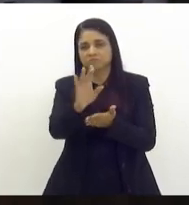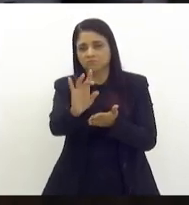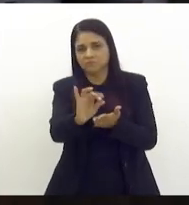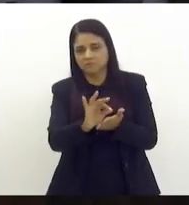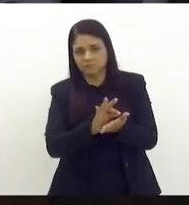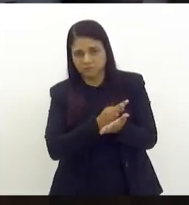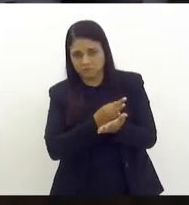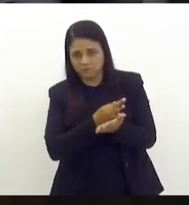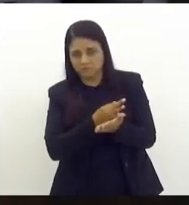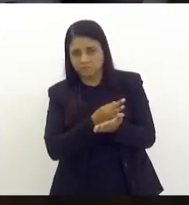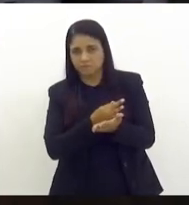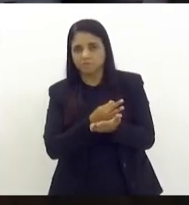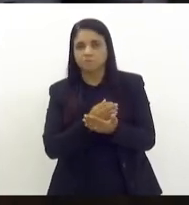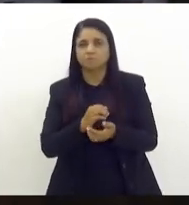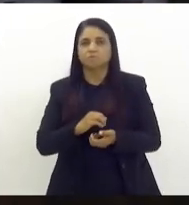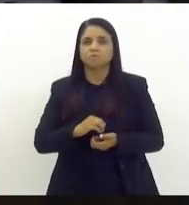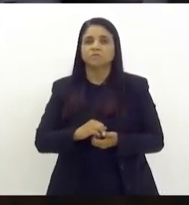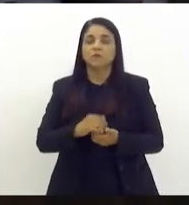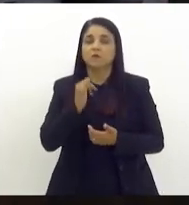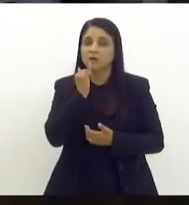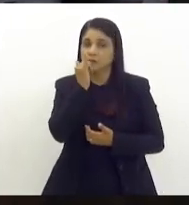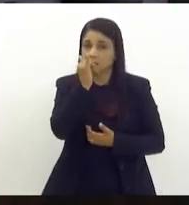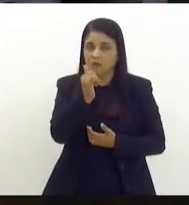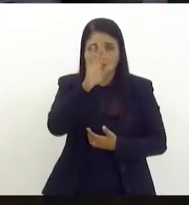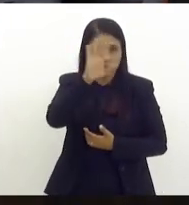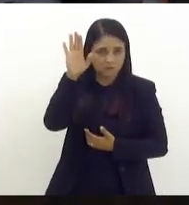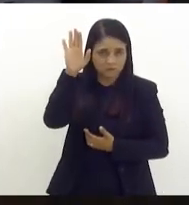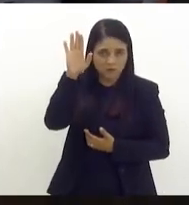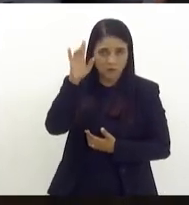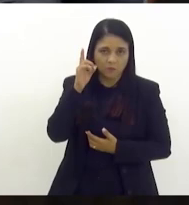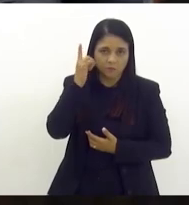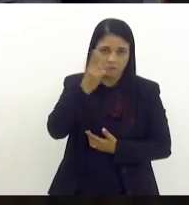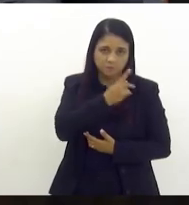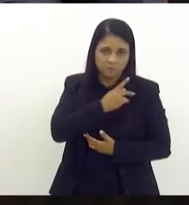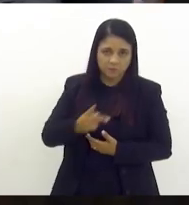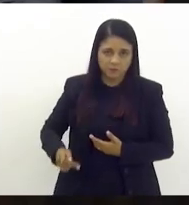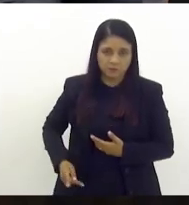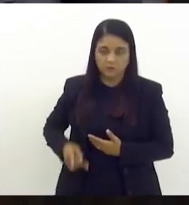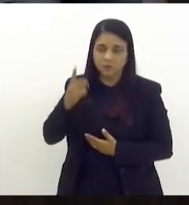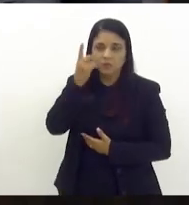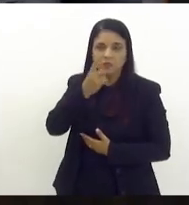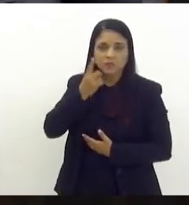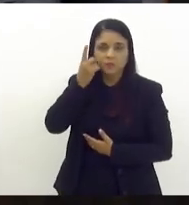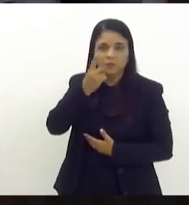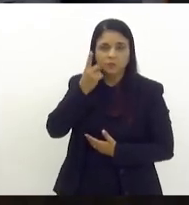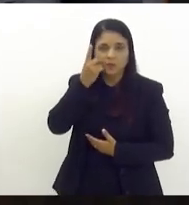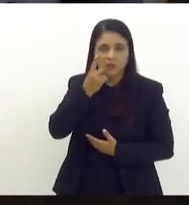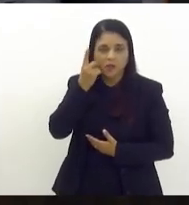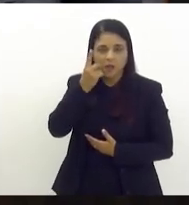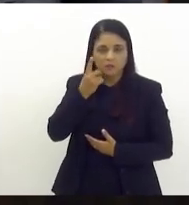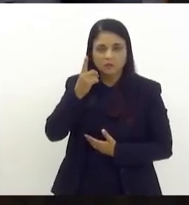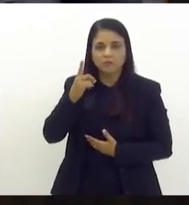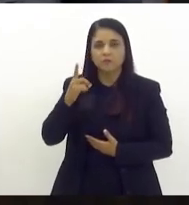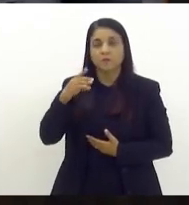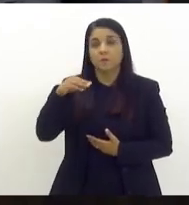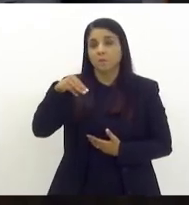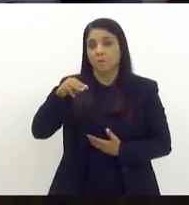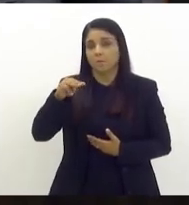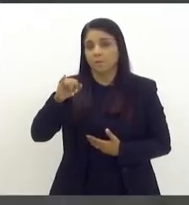vai autógrafo para declaração Presidente a declaração nosso nome deputado Carlos